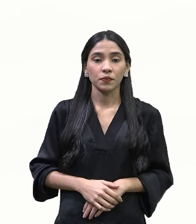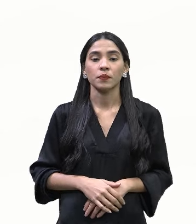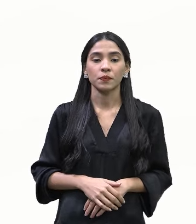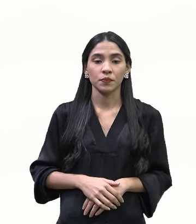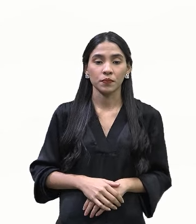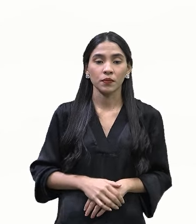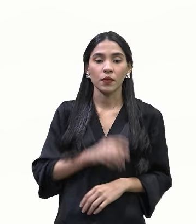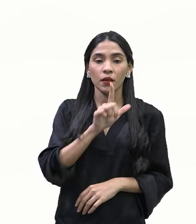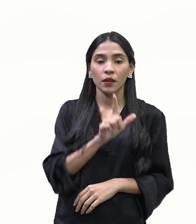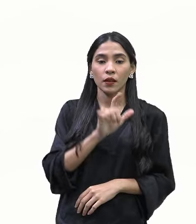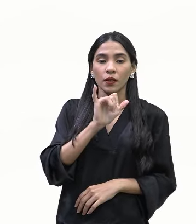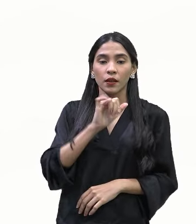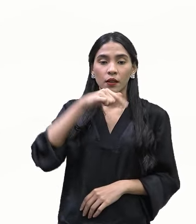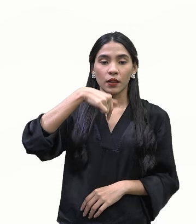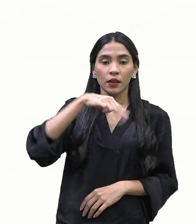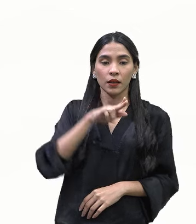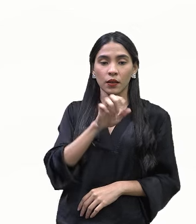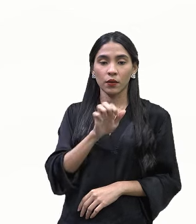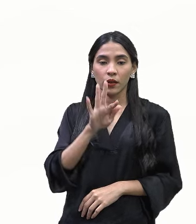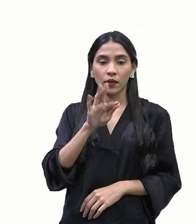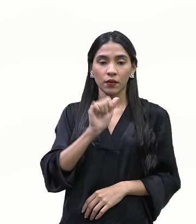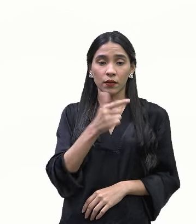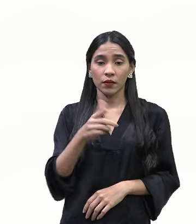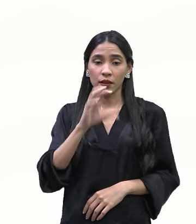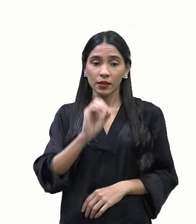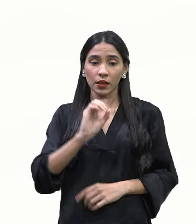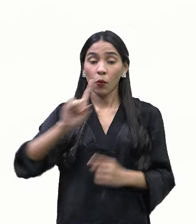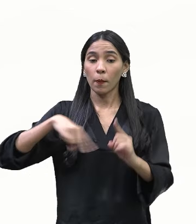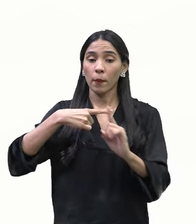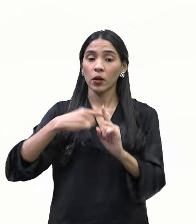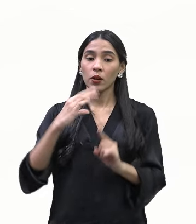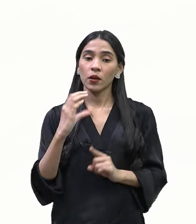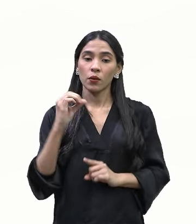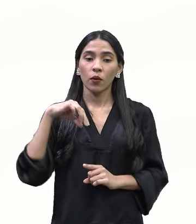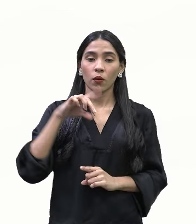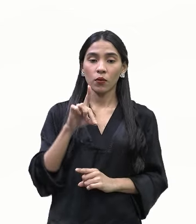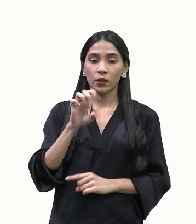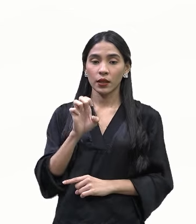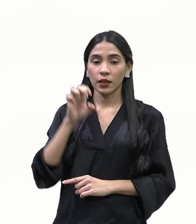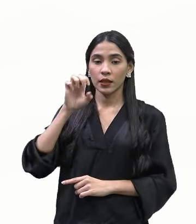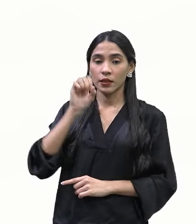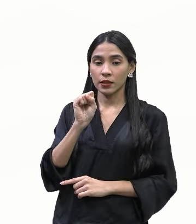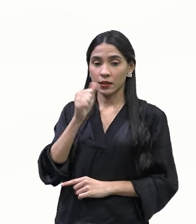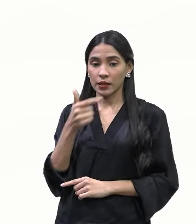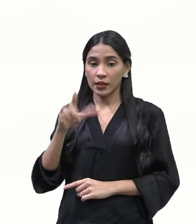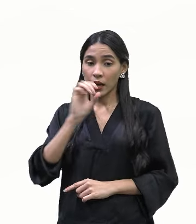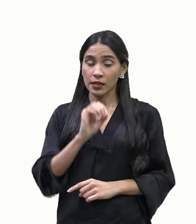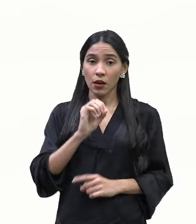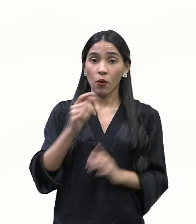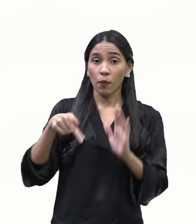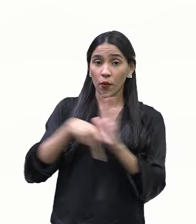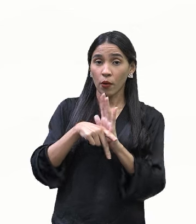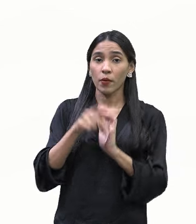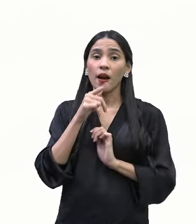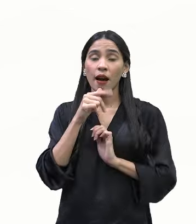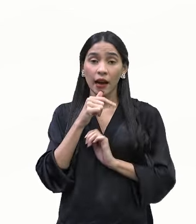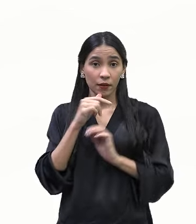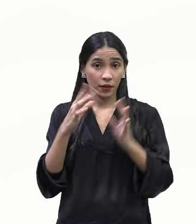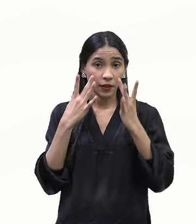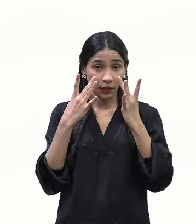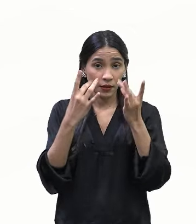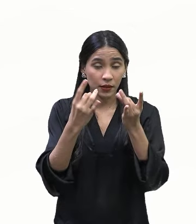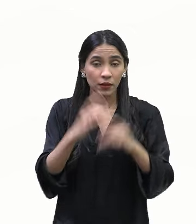Nós temos a liquefação e a condensação da água. Preste atenção. O que a gente acabou de falar foi